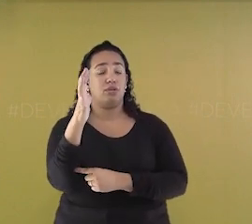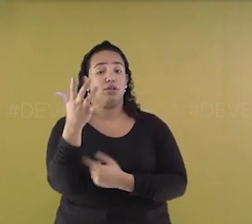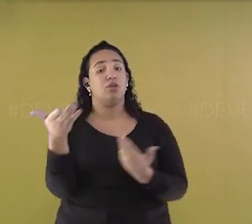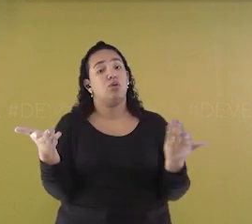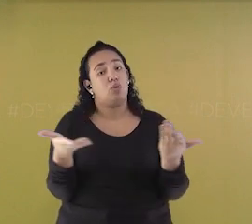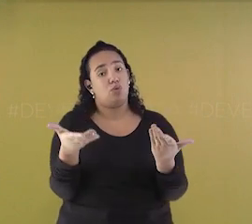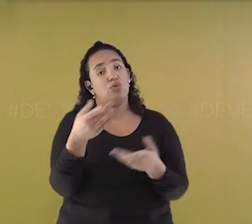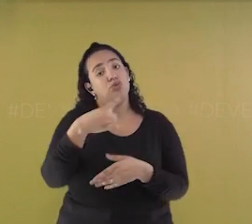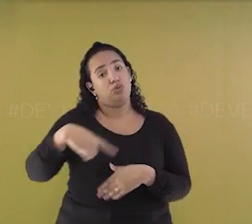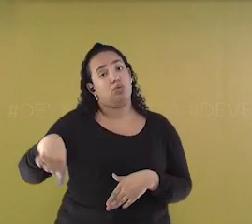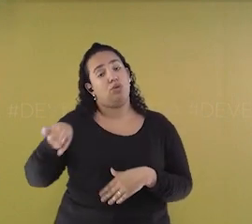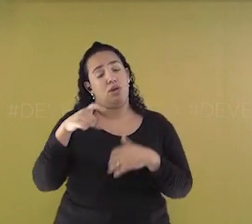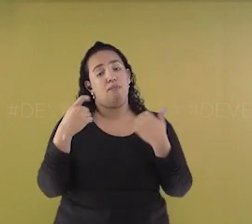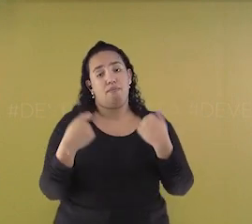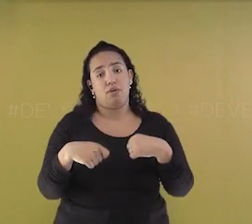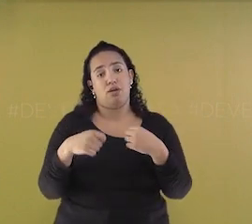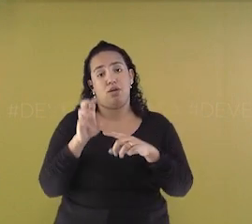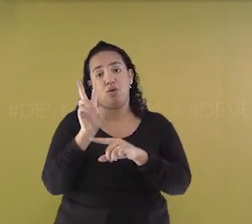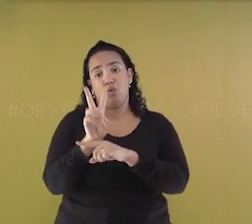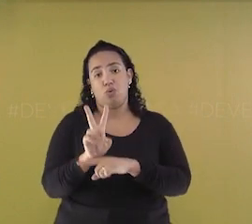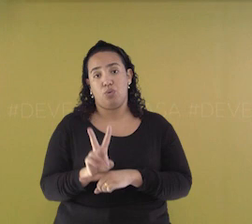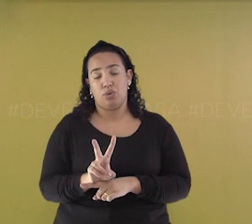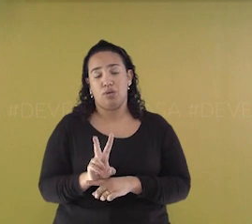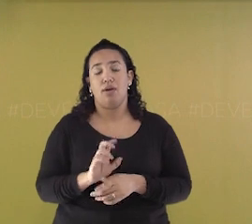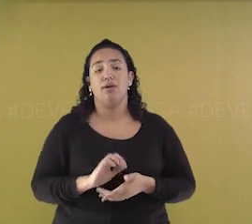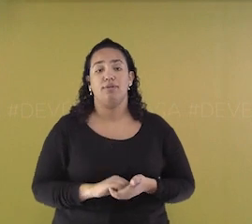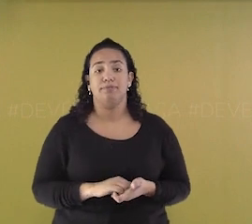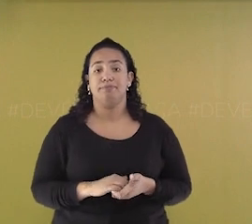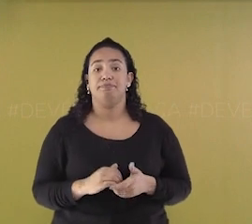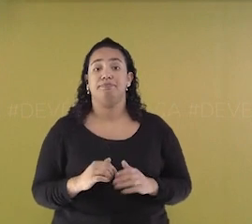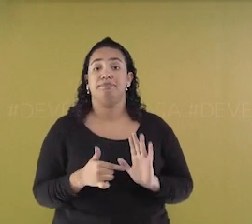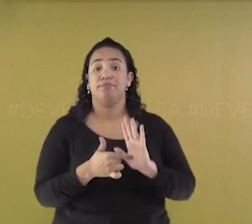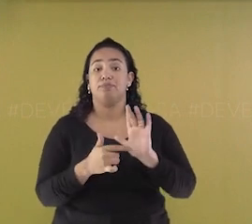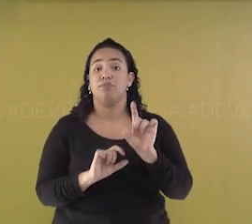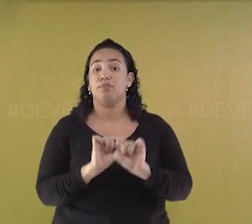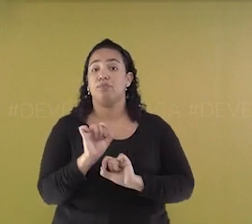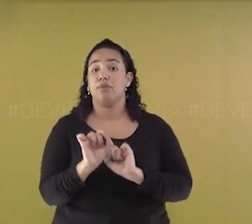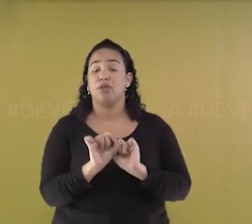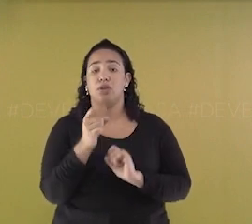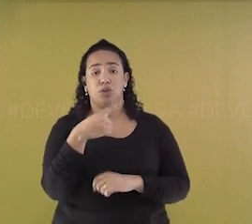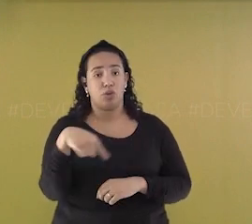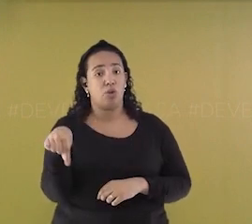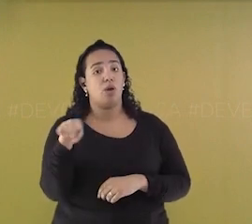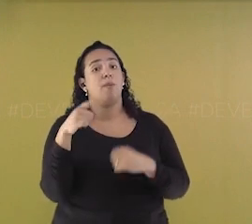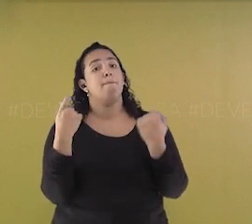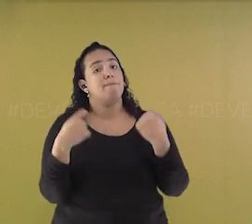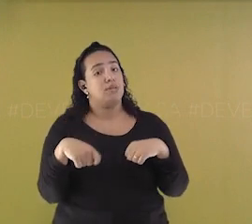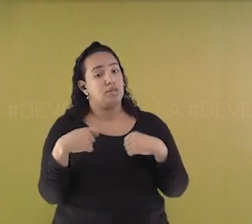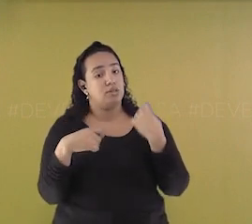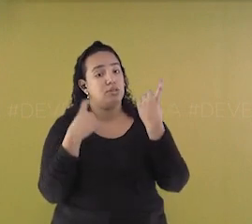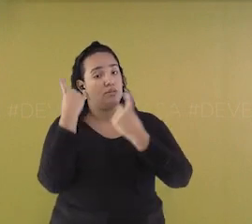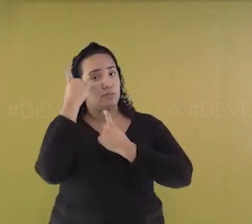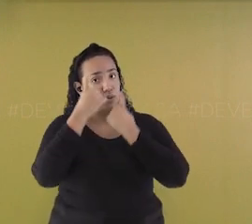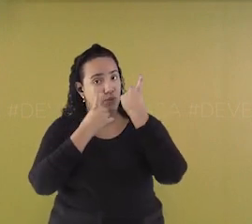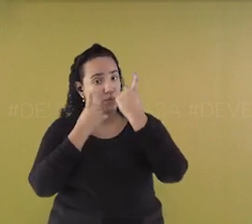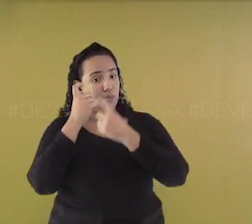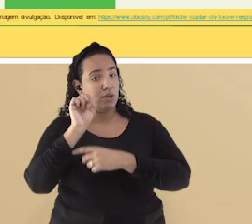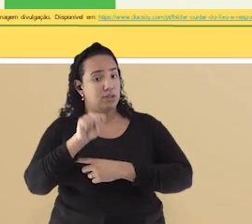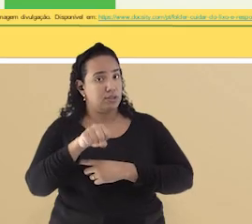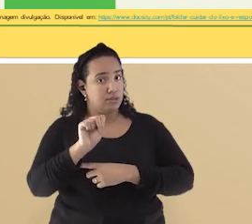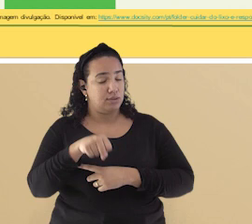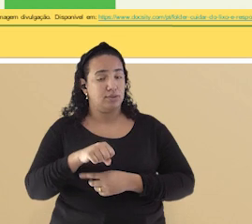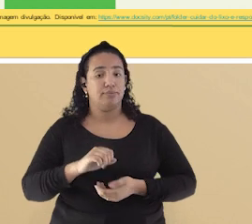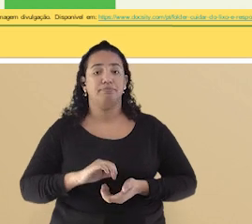necessário para os tempos em que vivemos. Isso nos mostra que devemos ter preocupação, sim, com o modo como